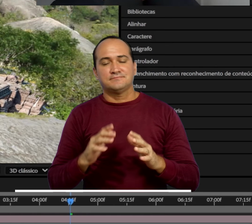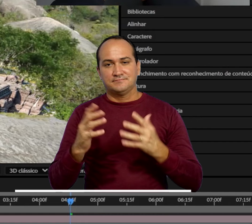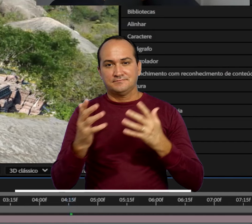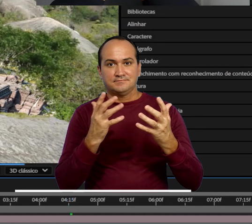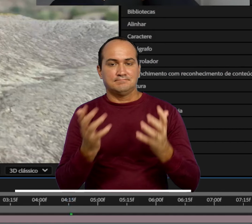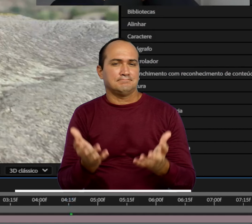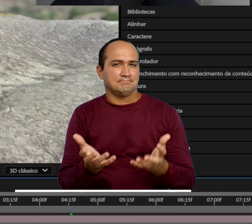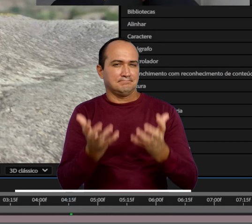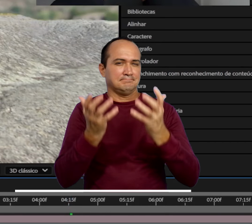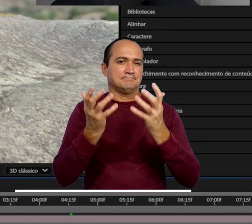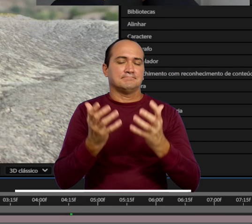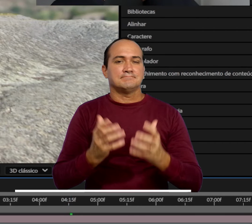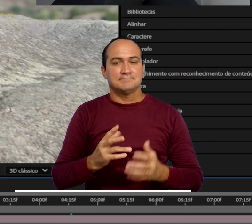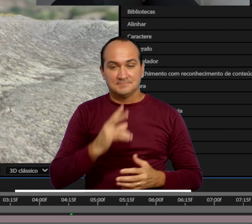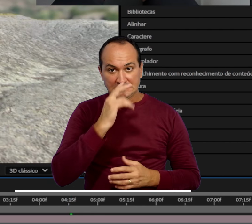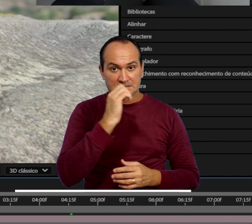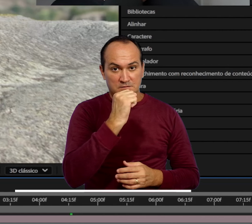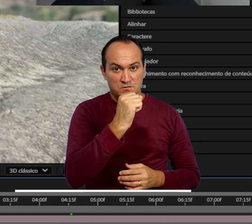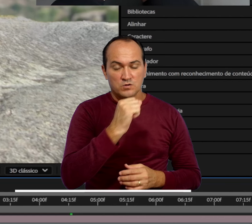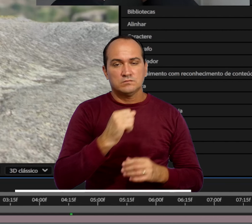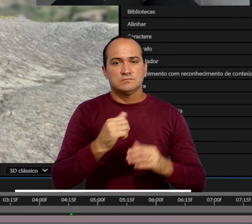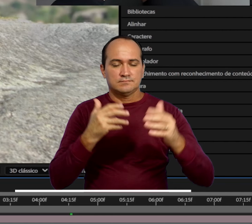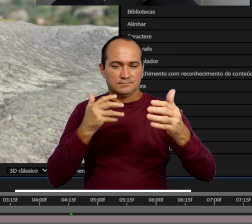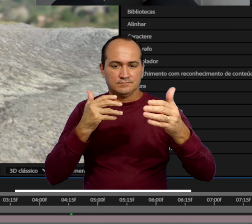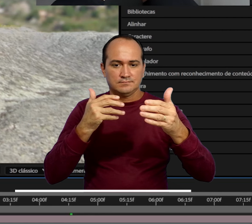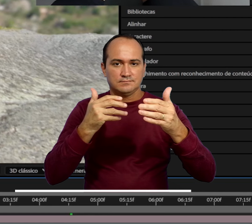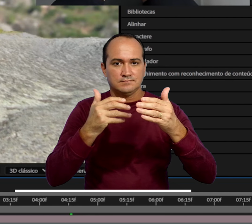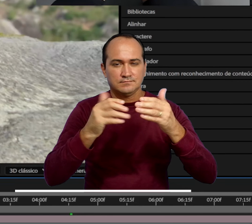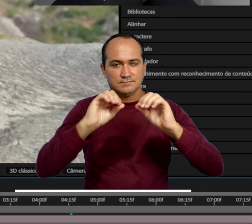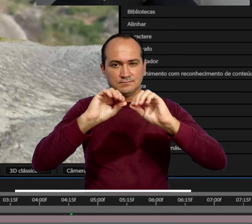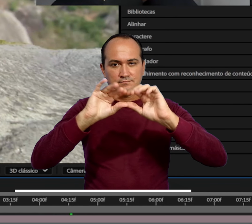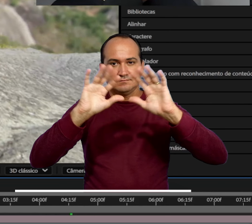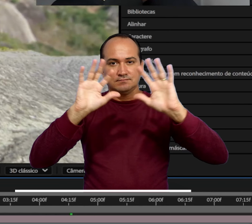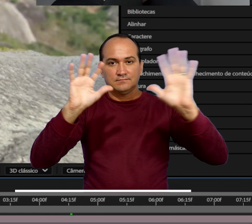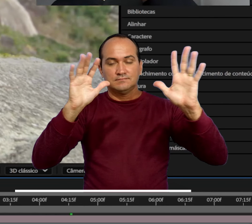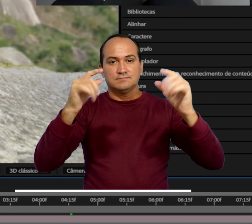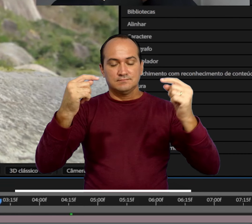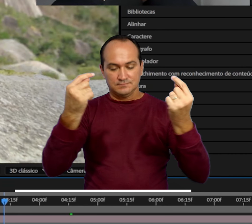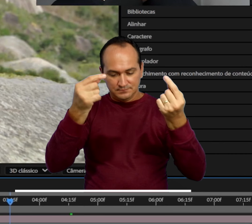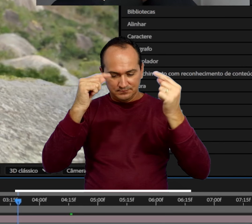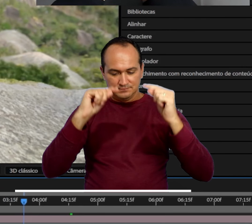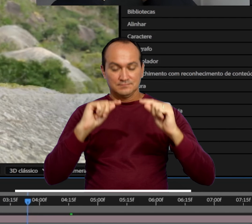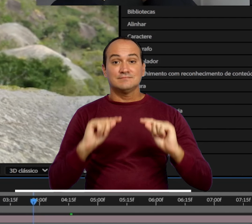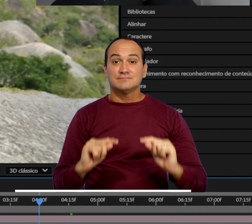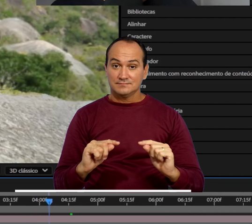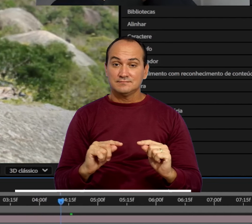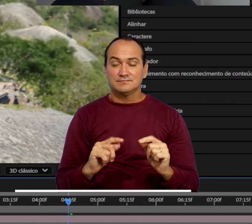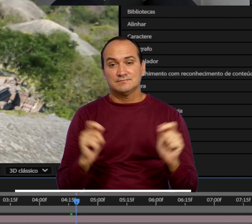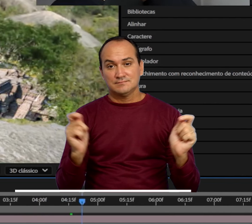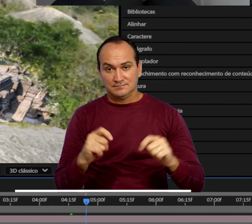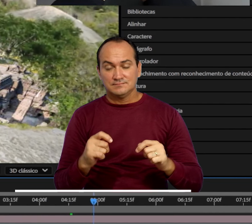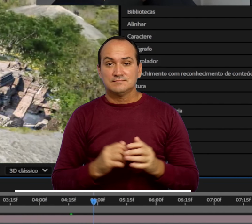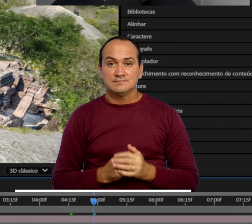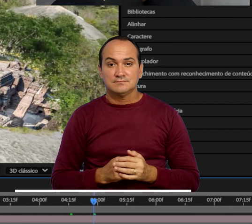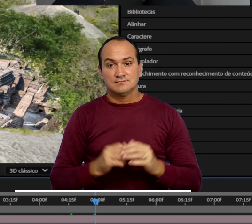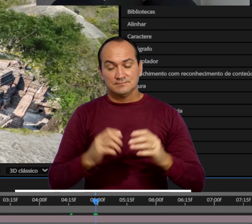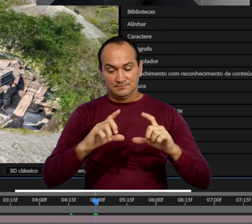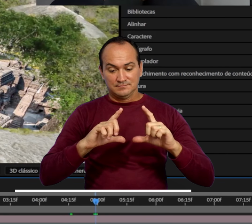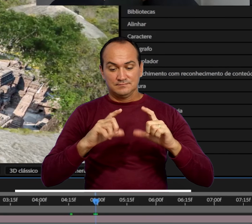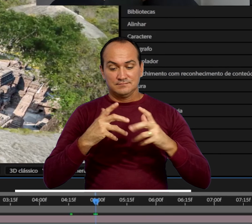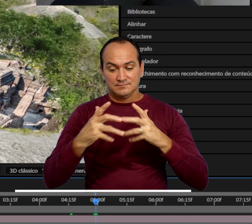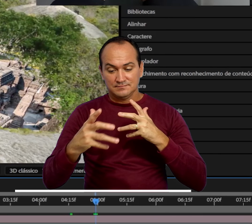criar um efeito dramático mais interessante, ó, ao mesmo tempo que ele vai indo para lá e ele vai ganhando foco ali, certo? Ficou com foco